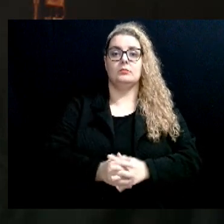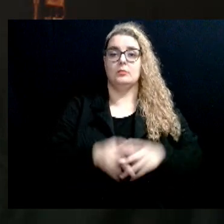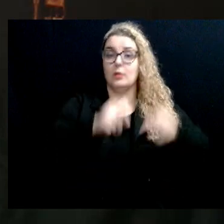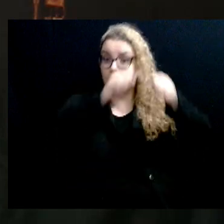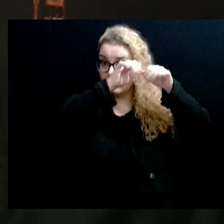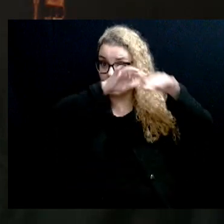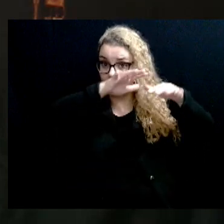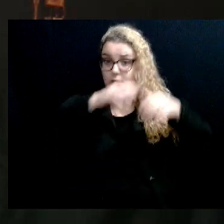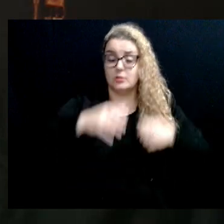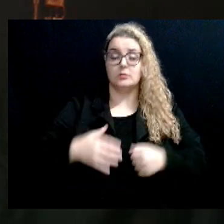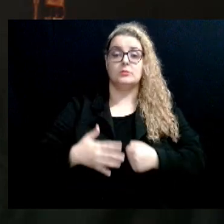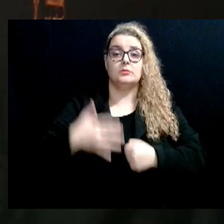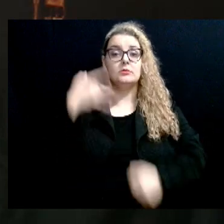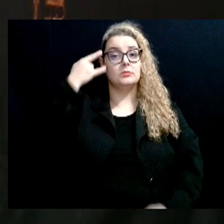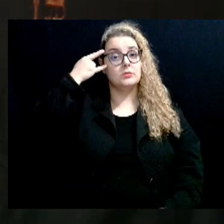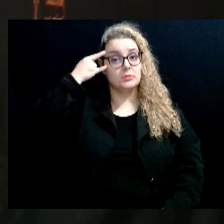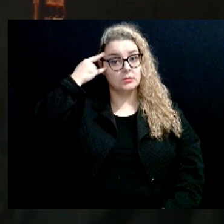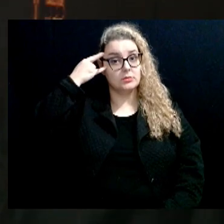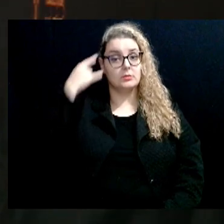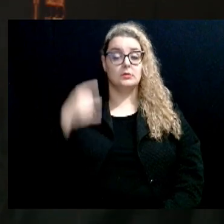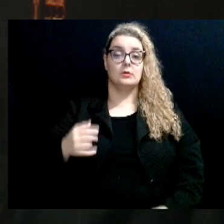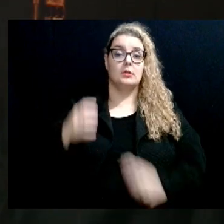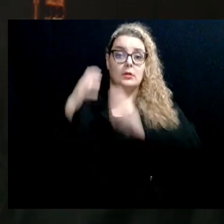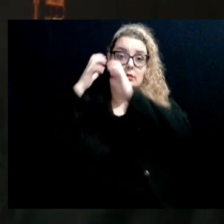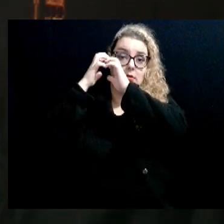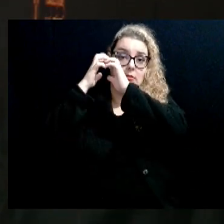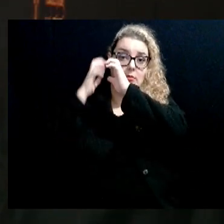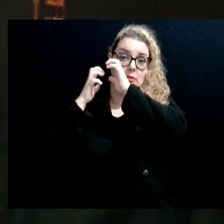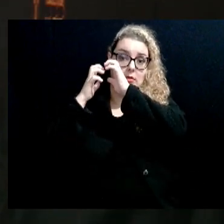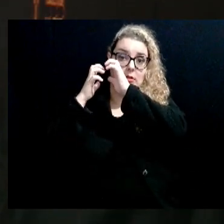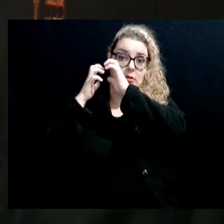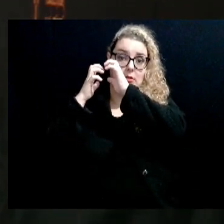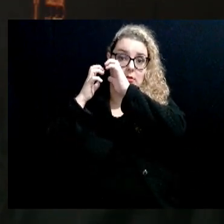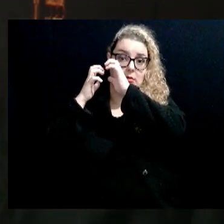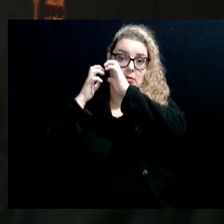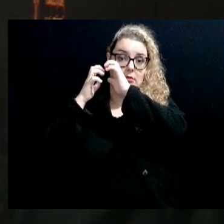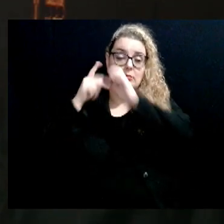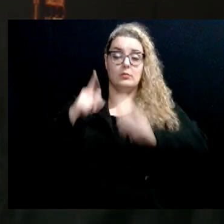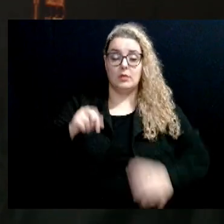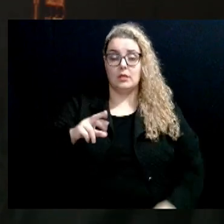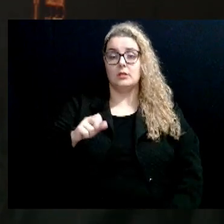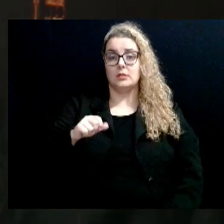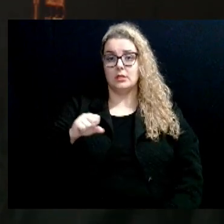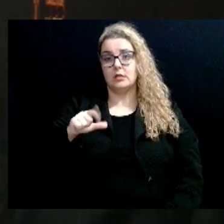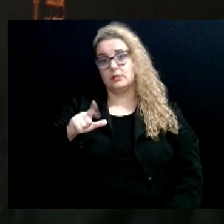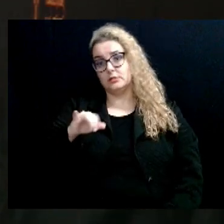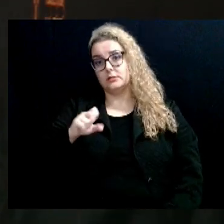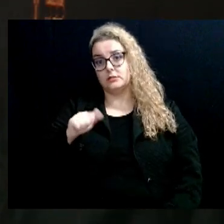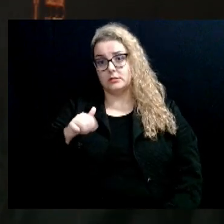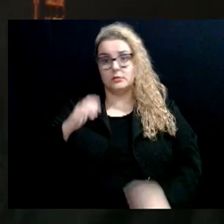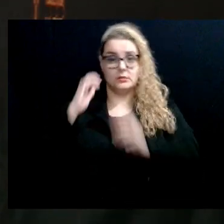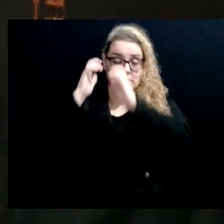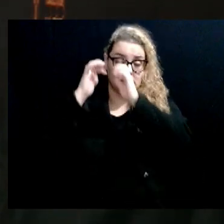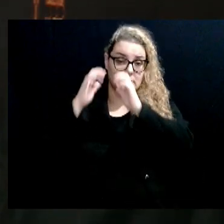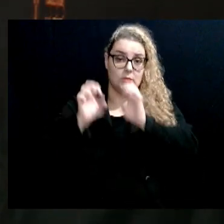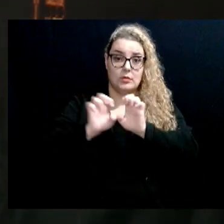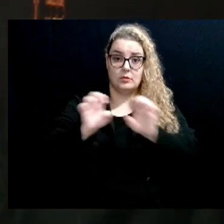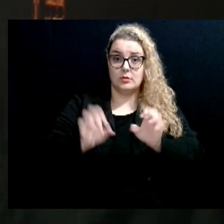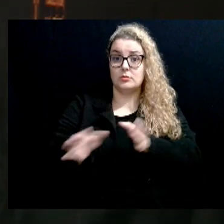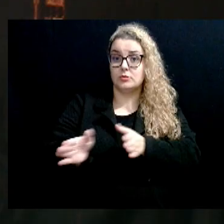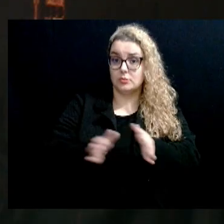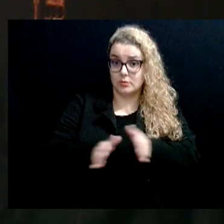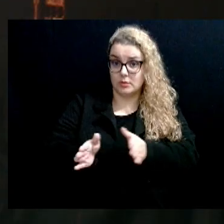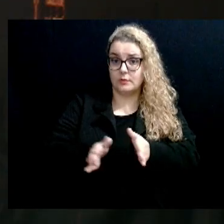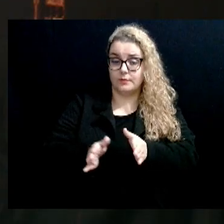e paralisia cerebral, com brinquedos sensoriais, áreas de estímulo controlado e estrutura acessível. A reunião é aberta